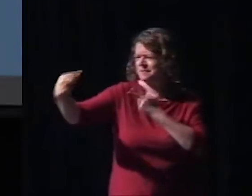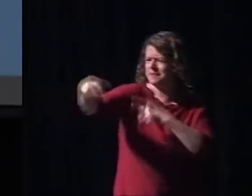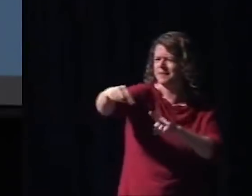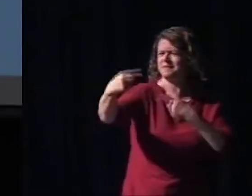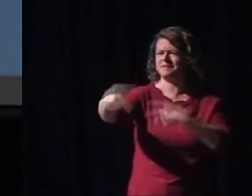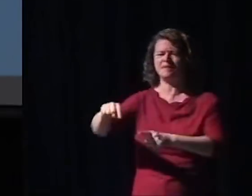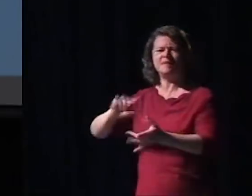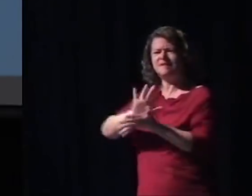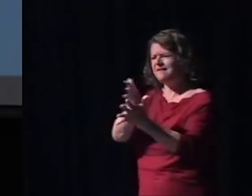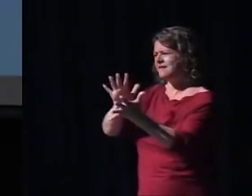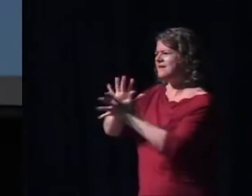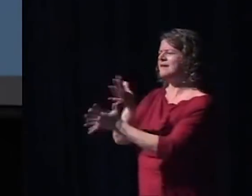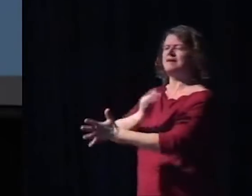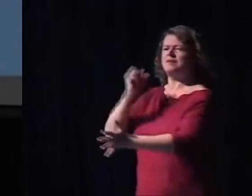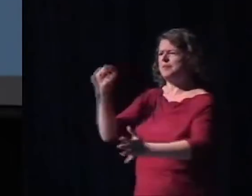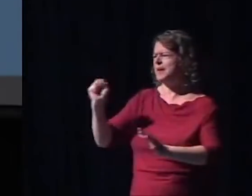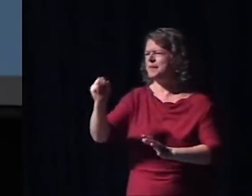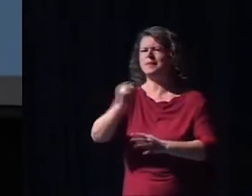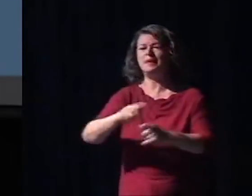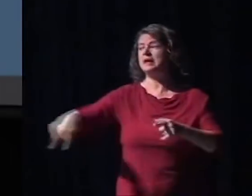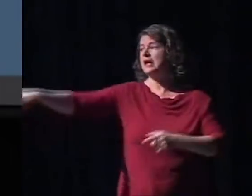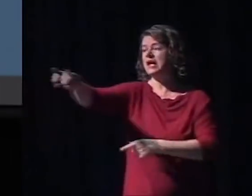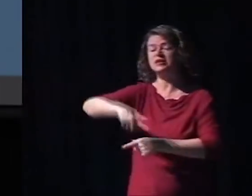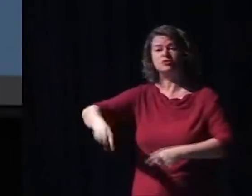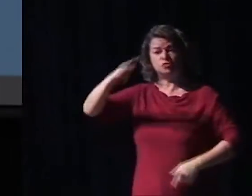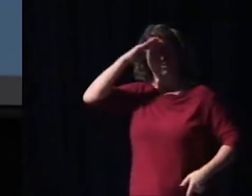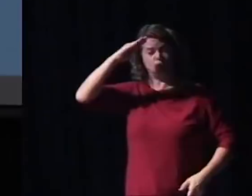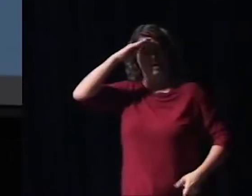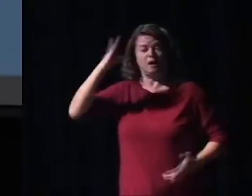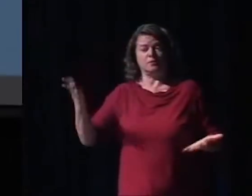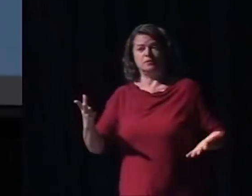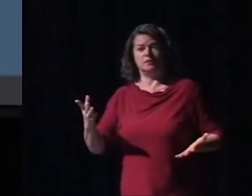homens armados até os dentes, com lanças, com espada.